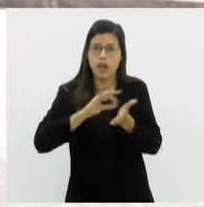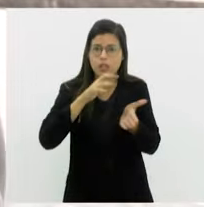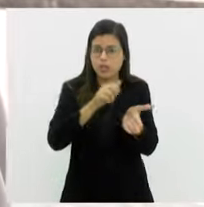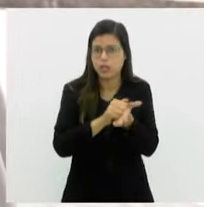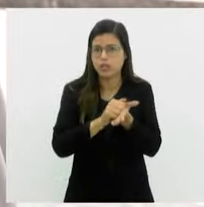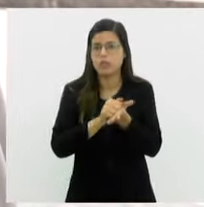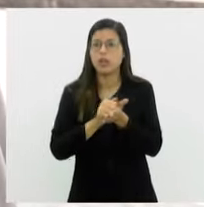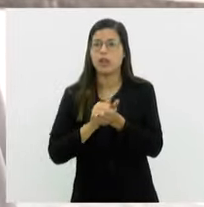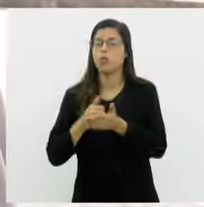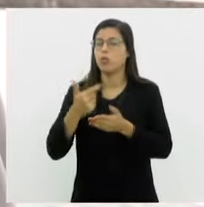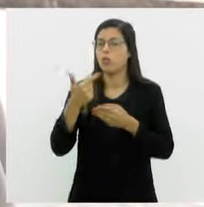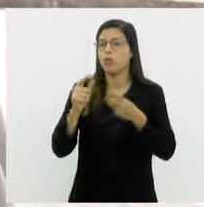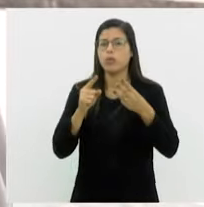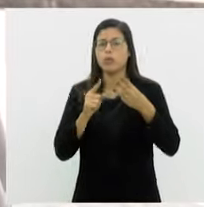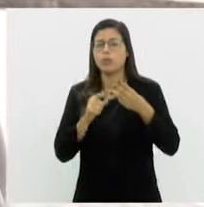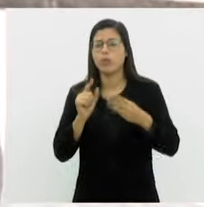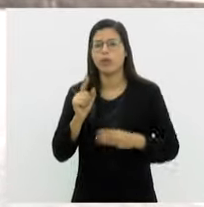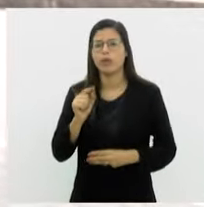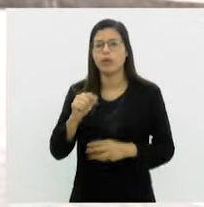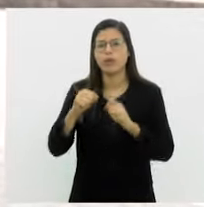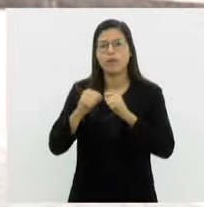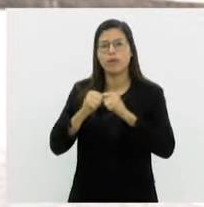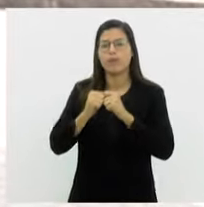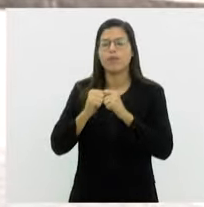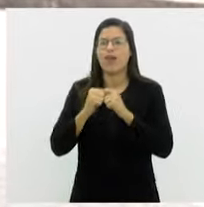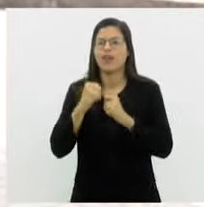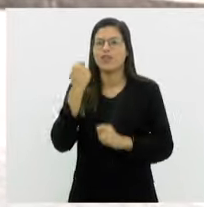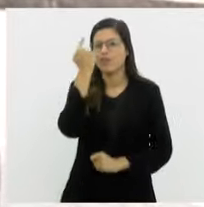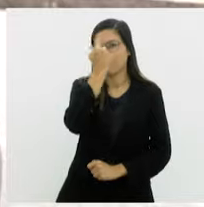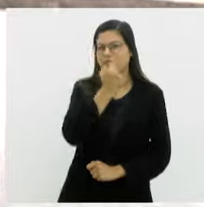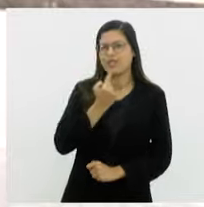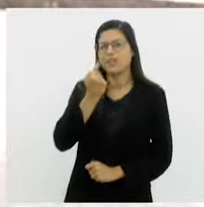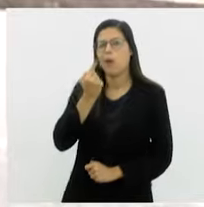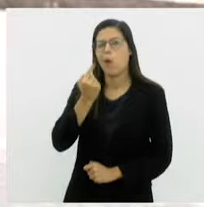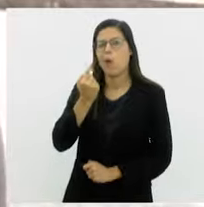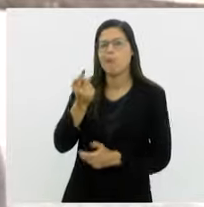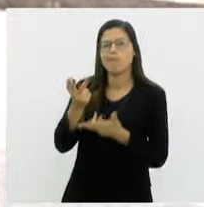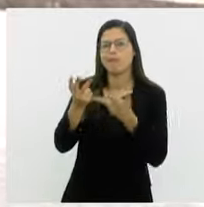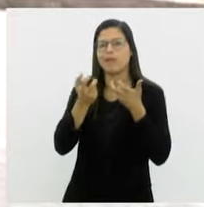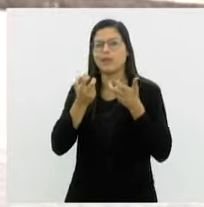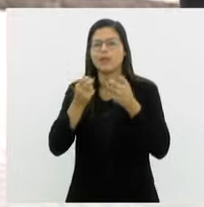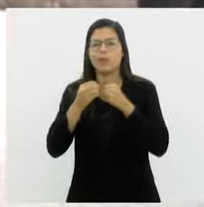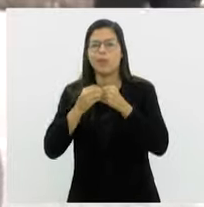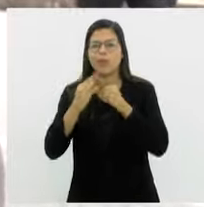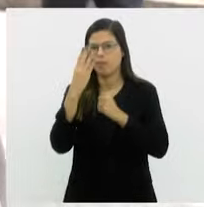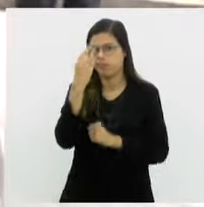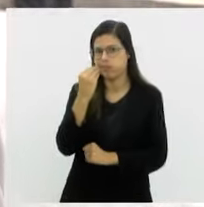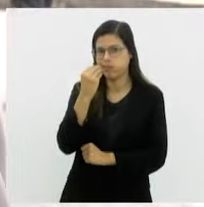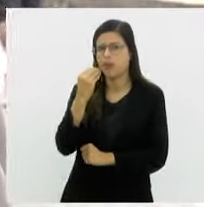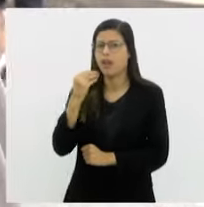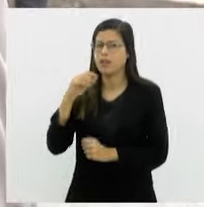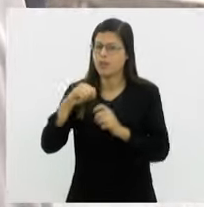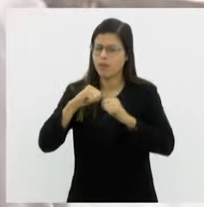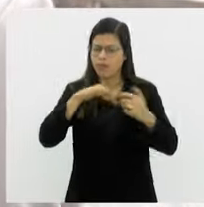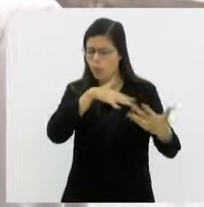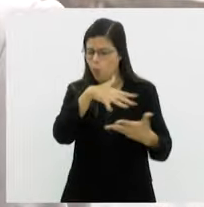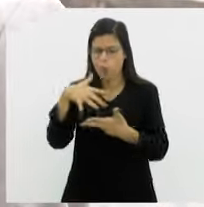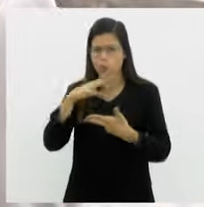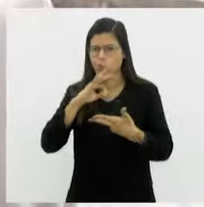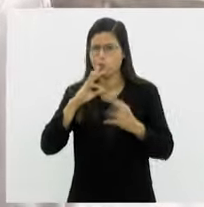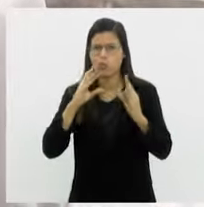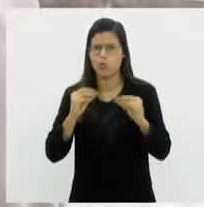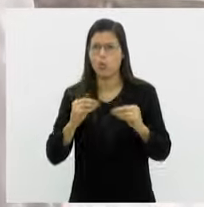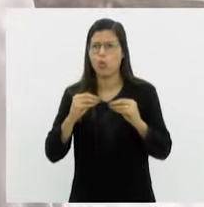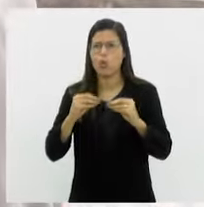que você faz hoje através do reconhecimento facial. Isso você faz no mundo inteiro. A gente abre empresa hoje